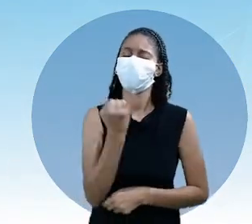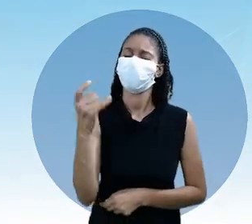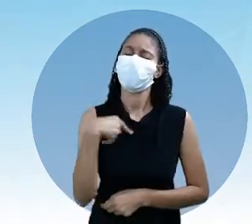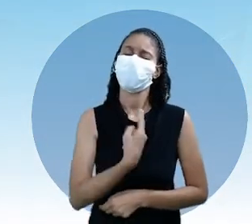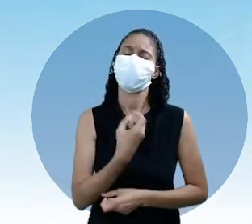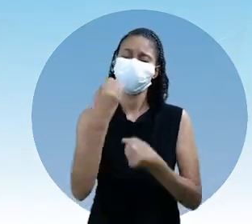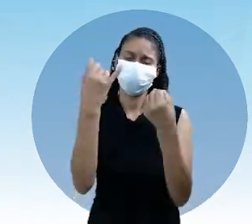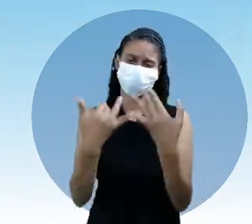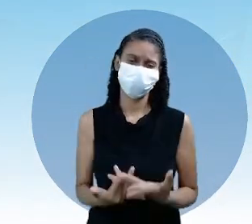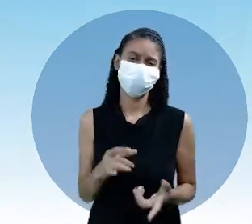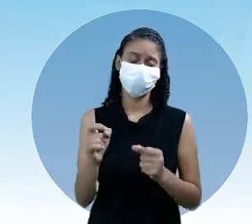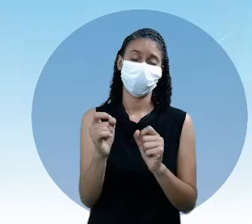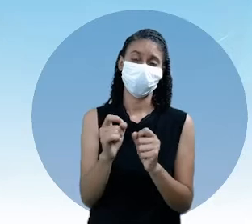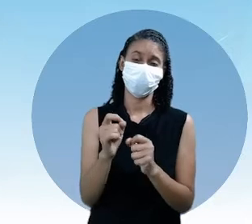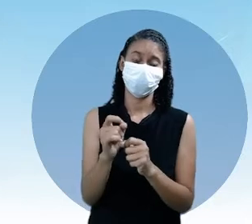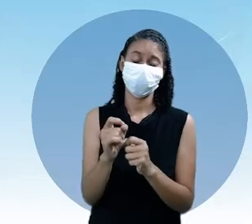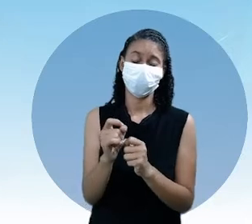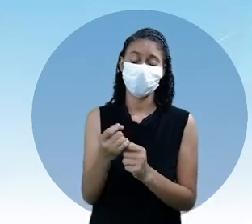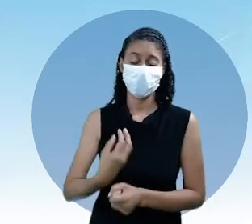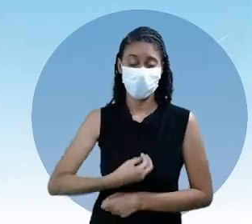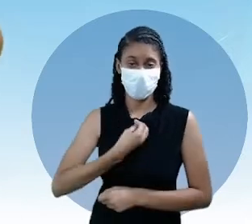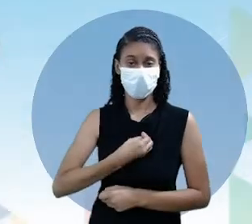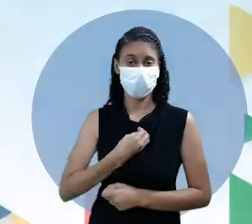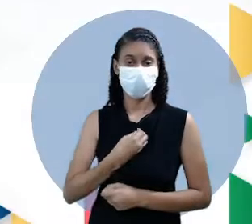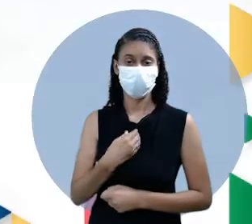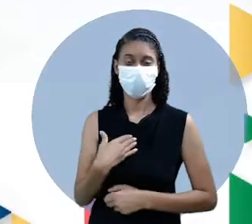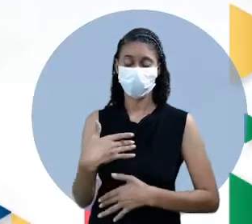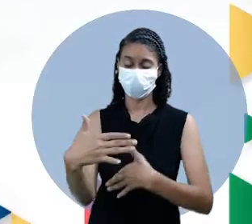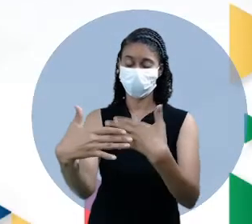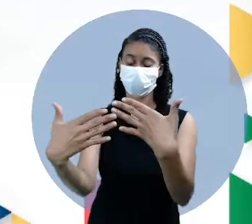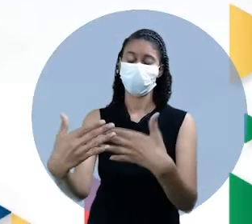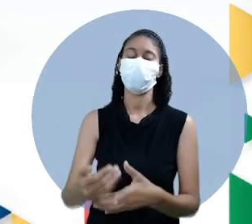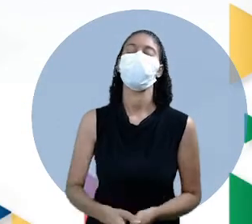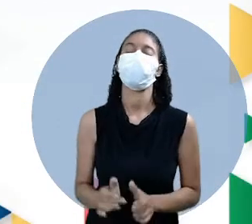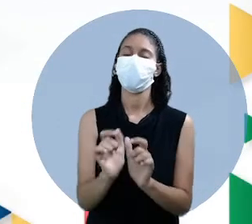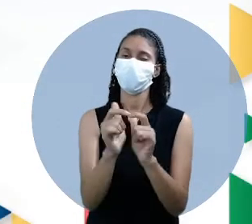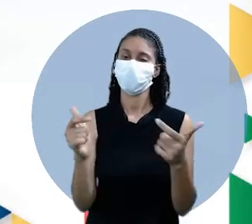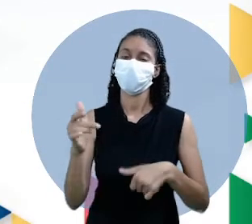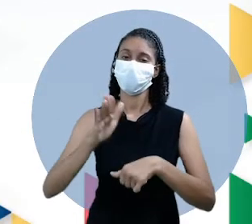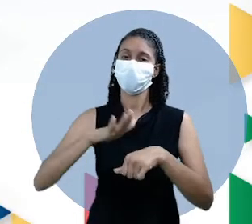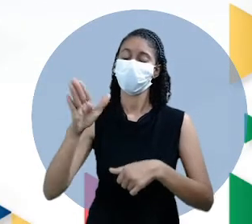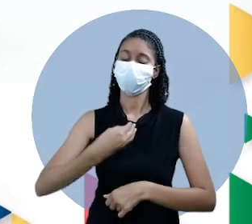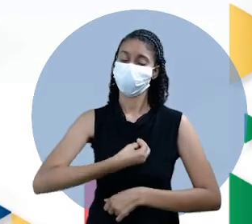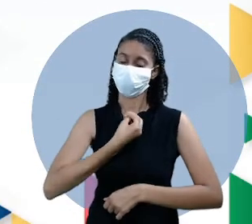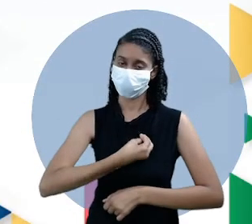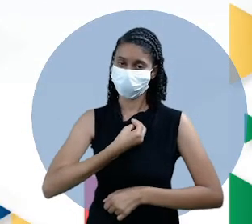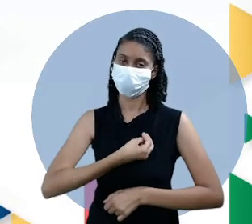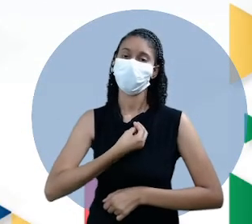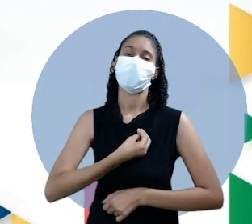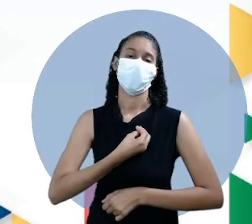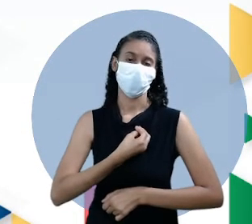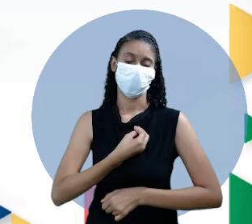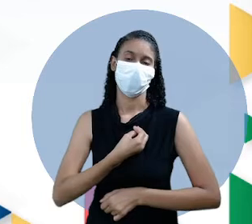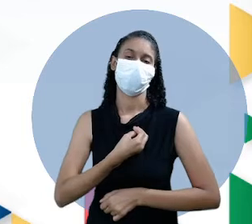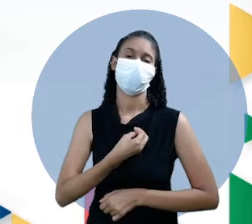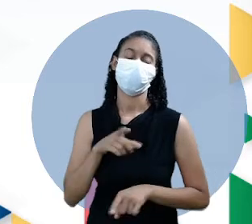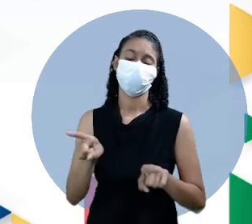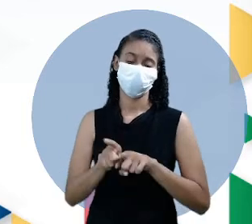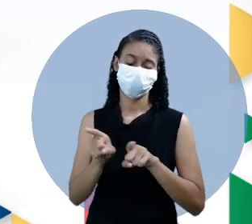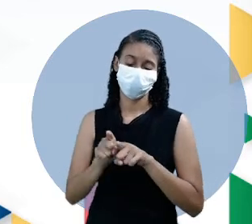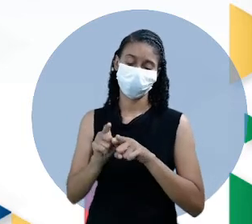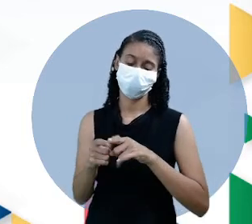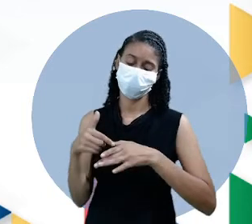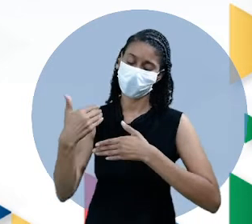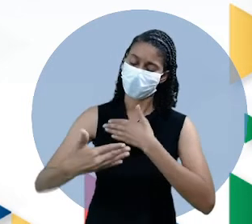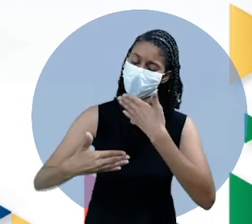é o aumento da expectativa de vida, certo? No caso de meados do século XX, como também o intenso processo